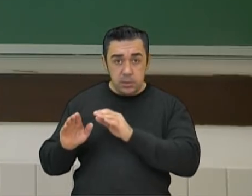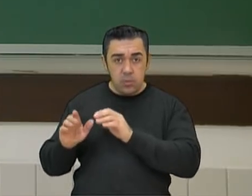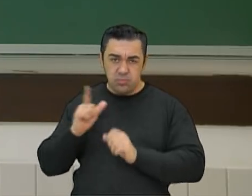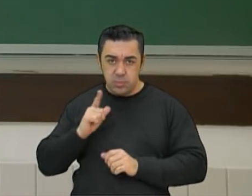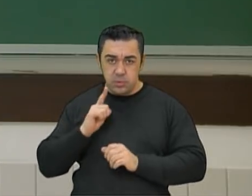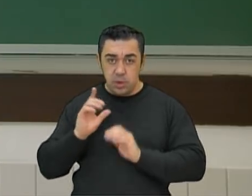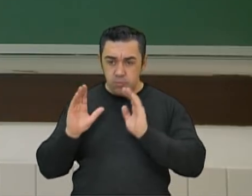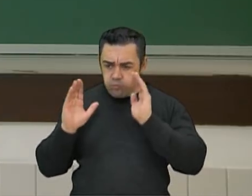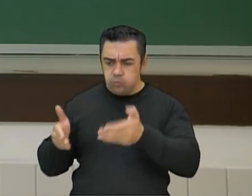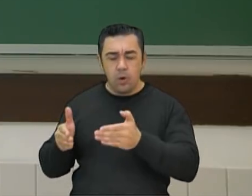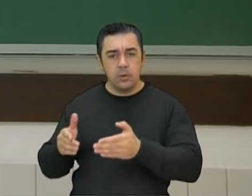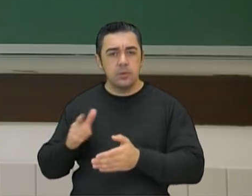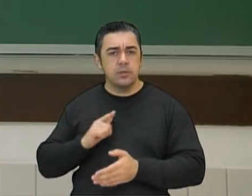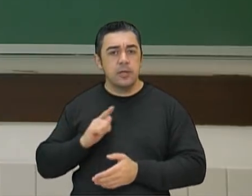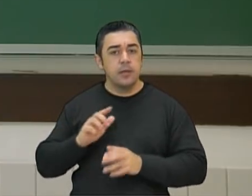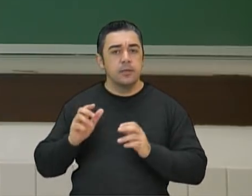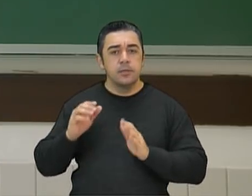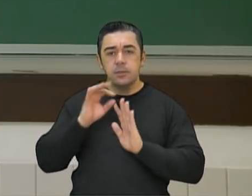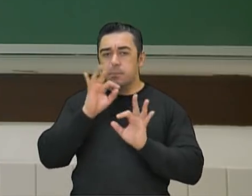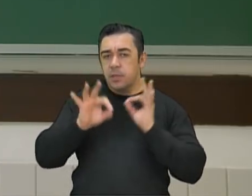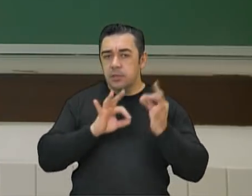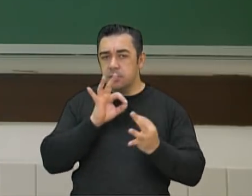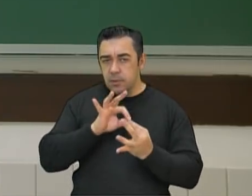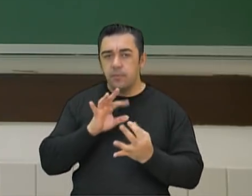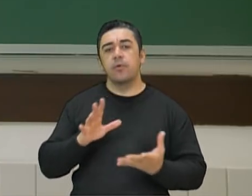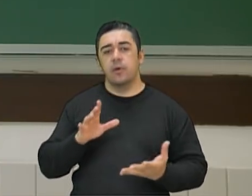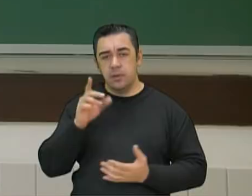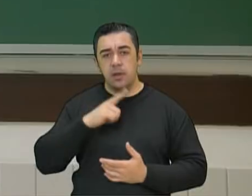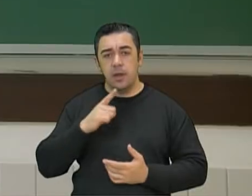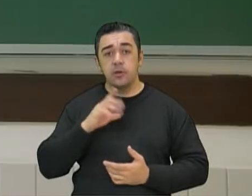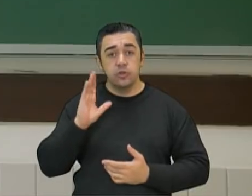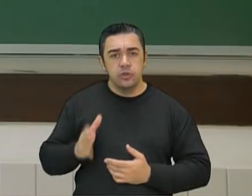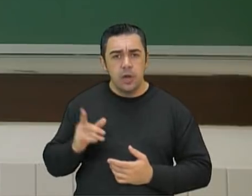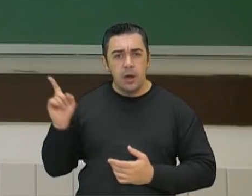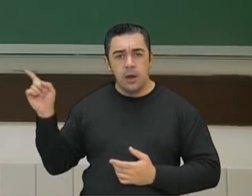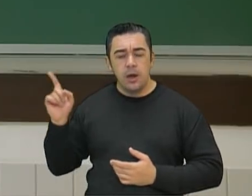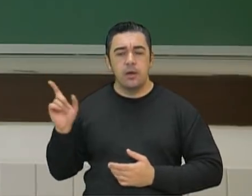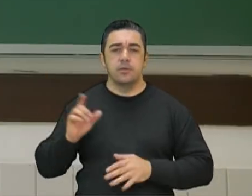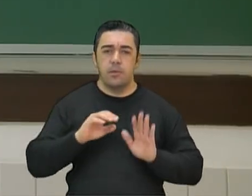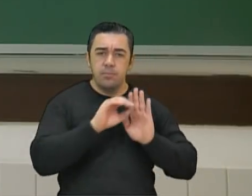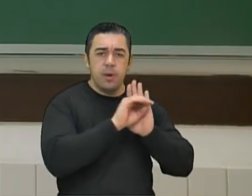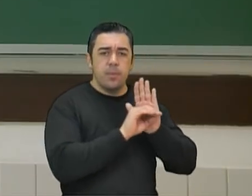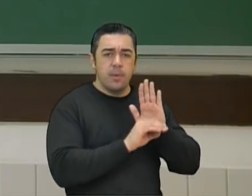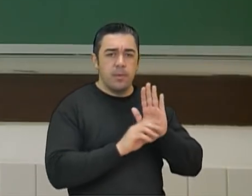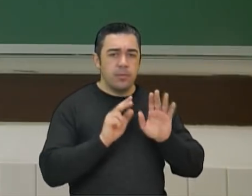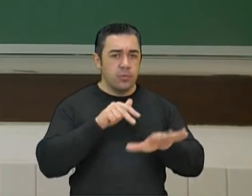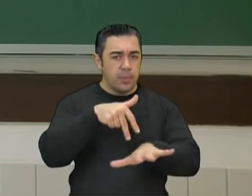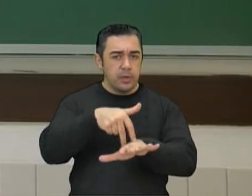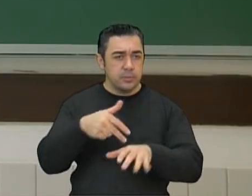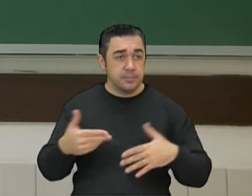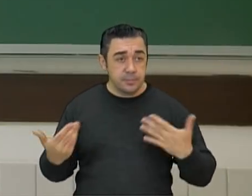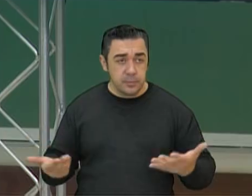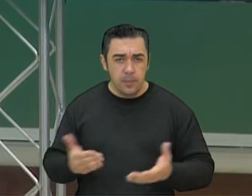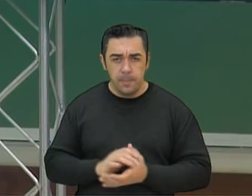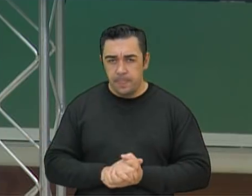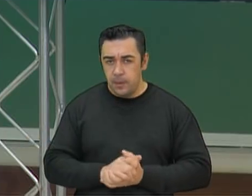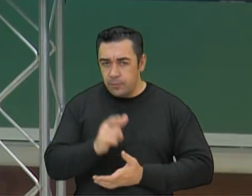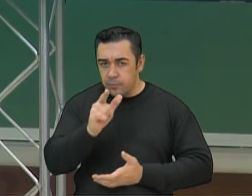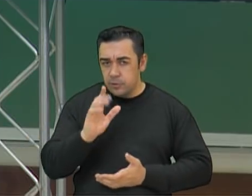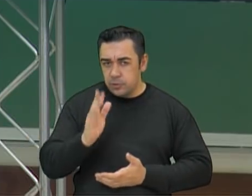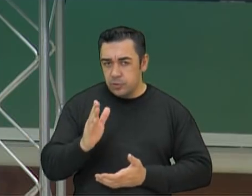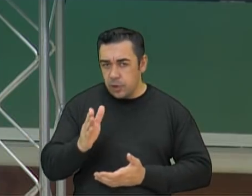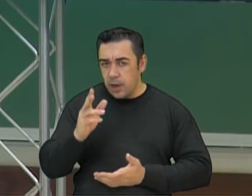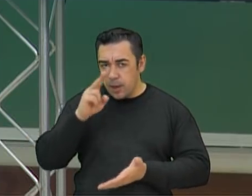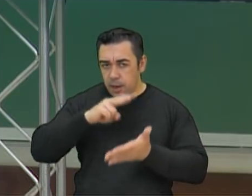do totalitarismo já estavam presentes aí nesse programa do partido. Então, já que